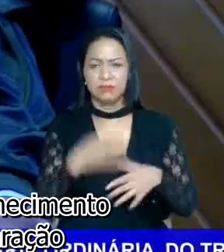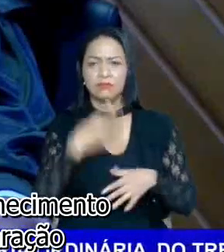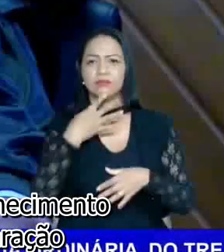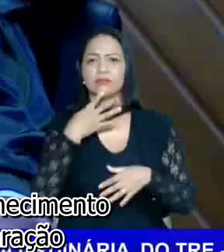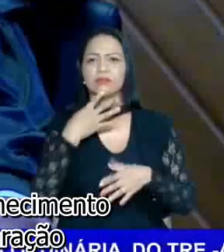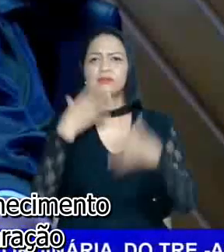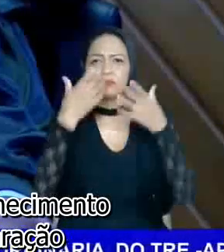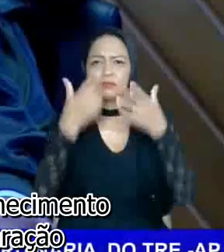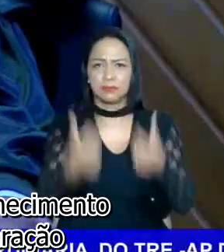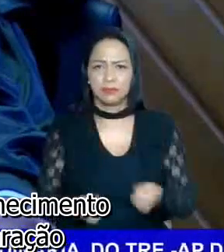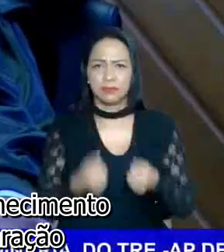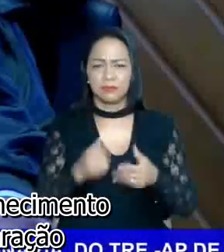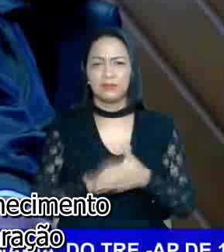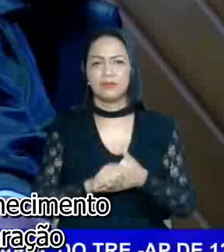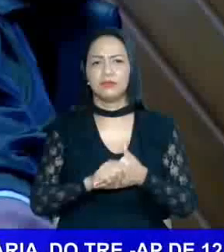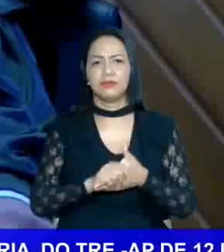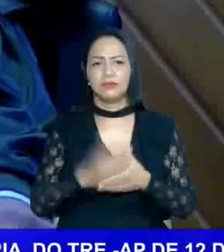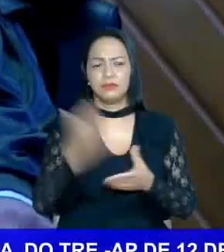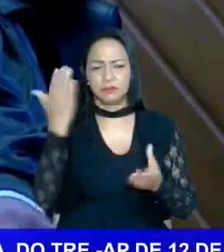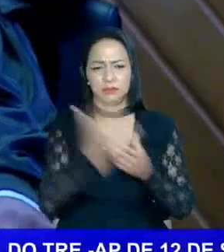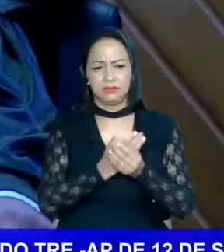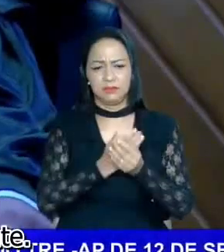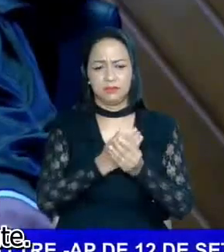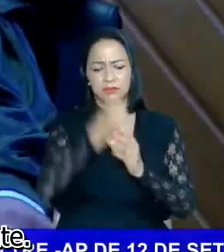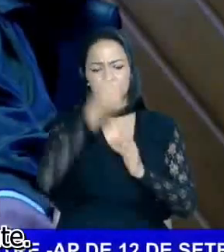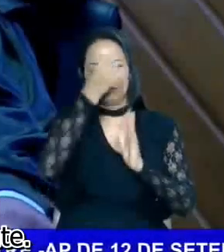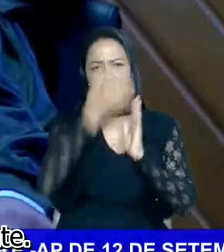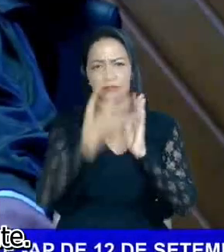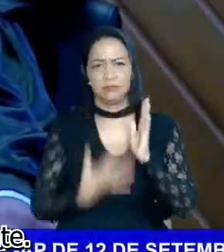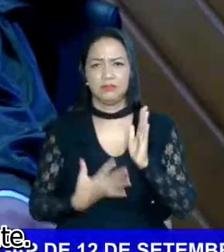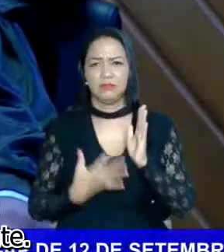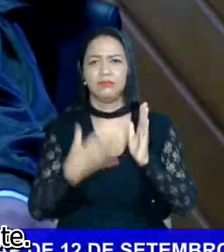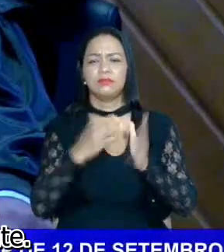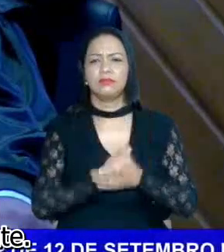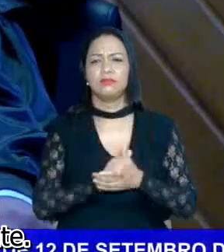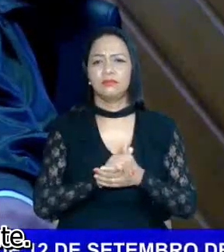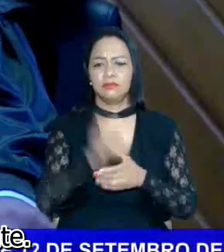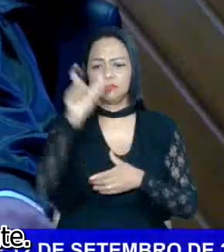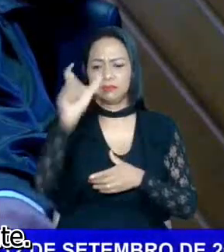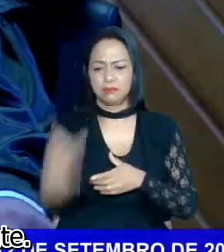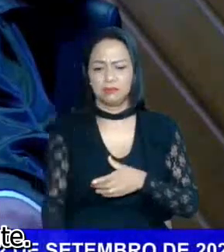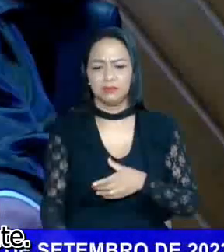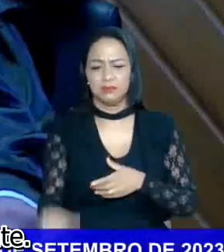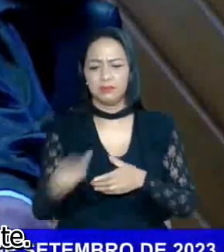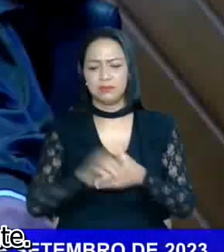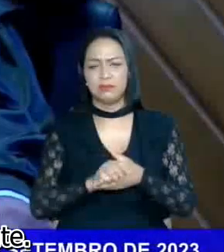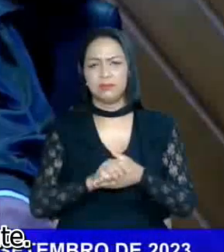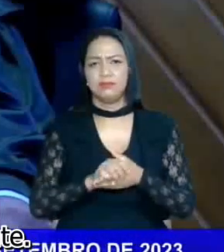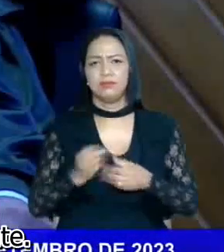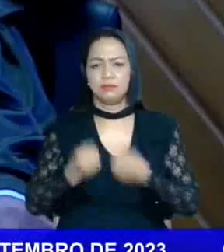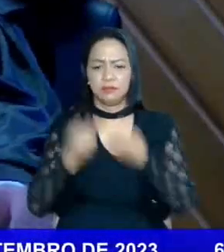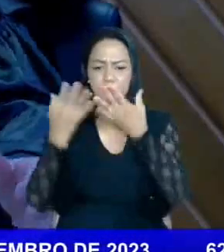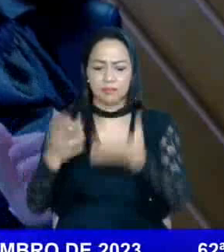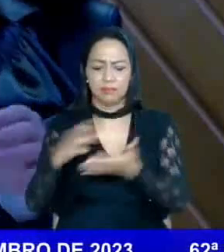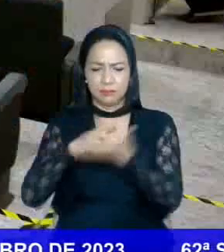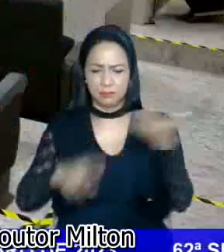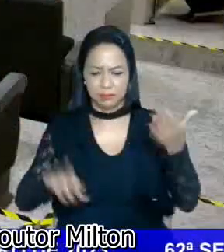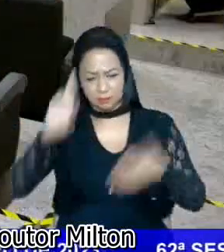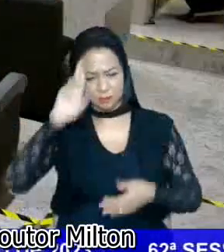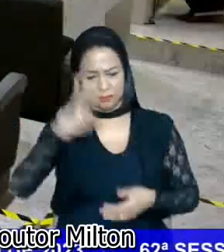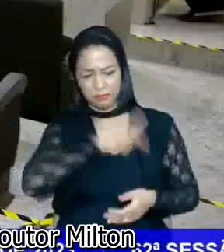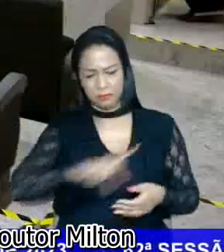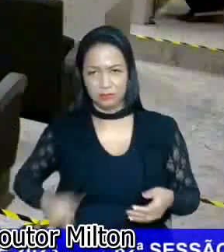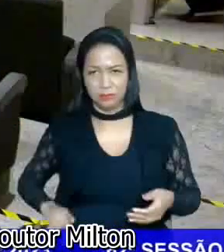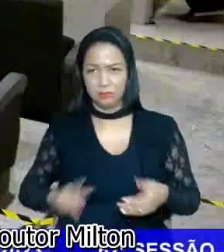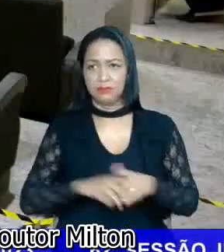conhecimento e acolhimento do presente desembargo e declaração. Intimada, a parte embargada apresentou contrarrazões. É o relatório, senhor presidente. É o